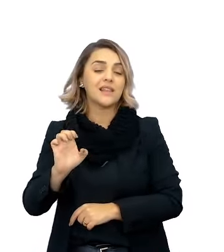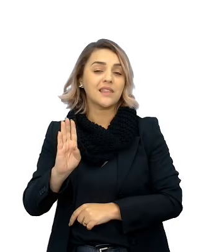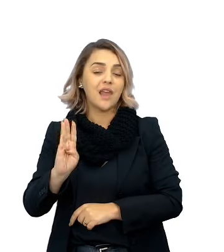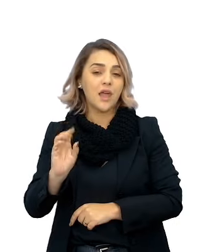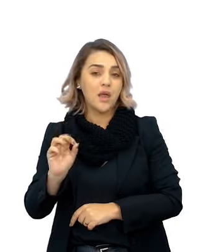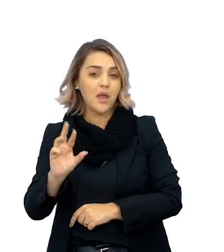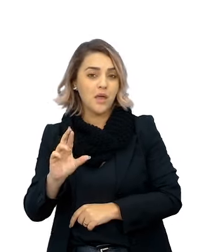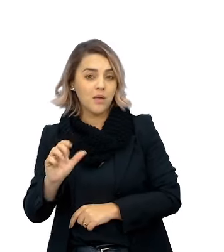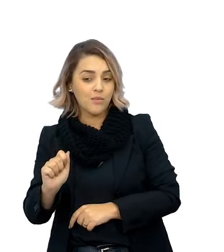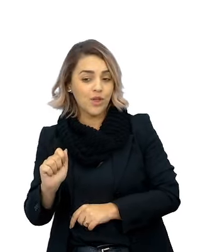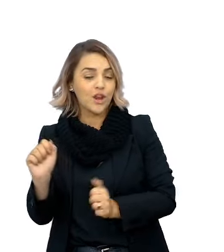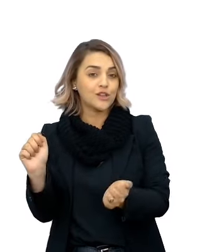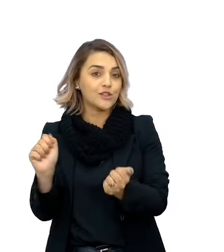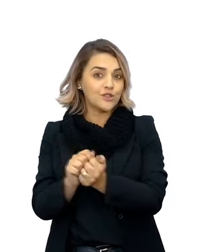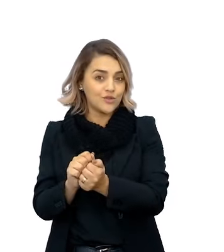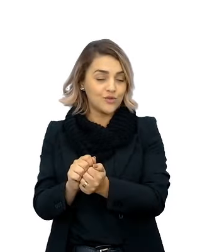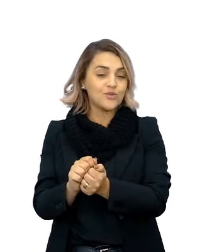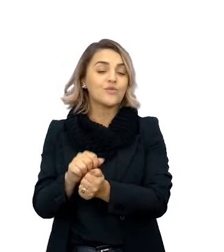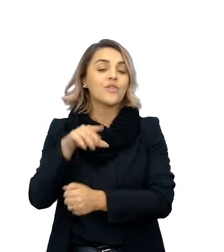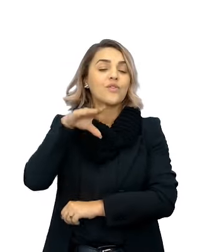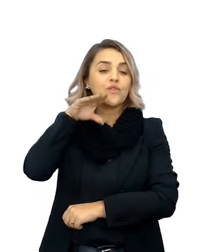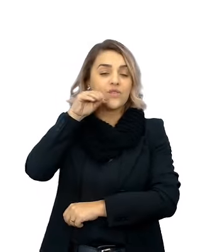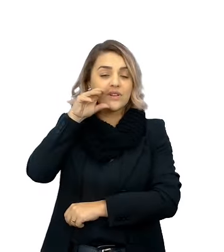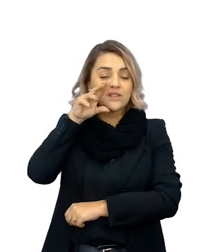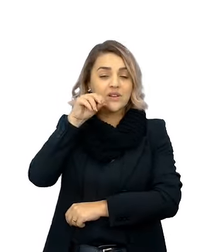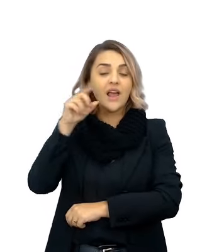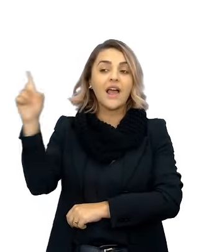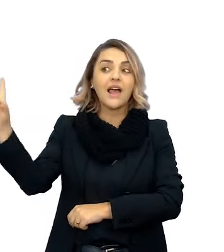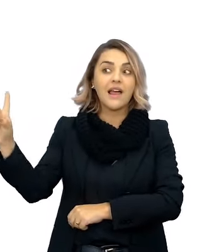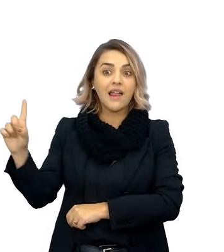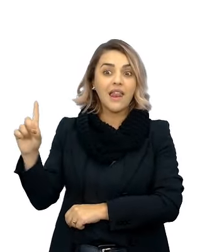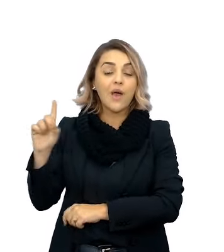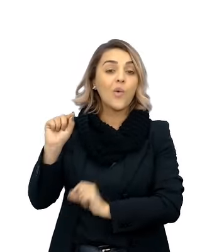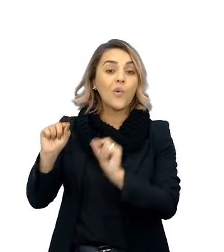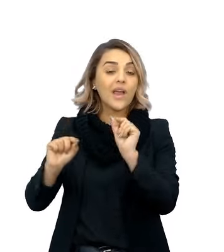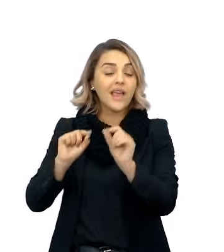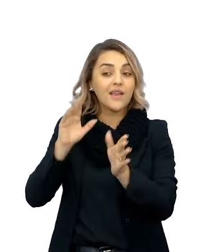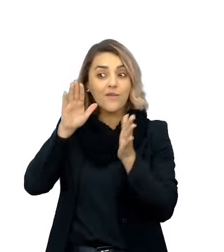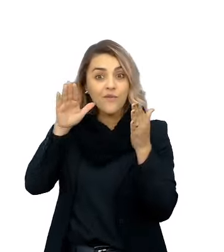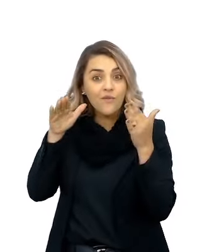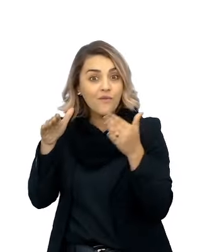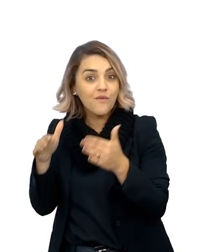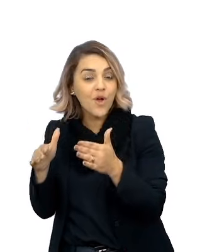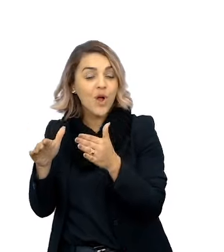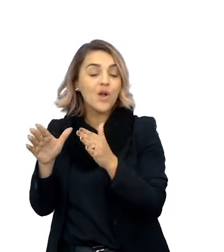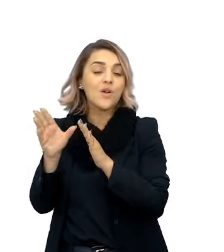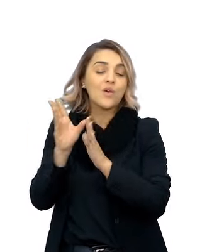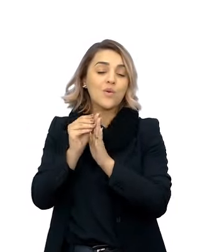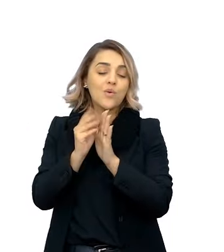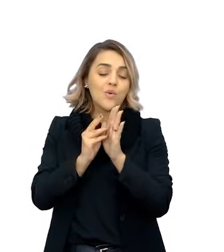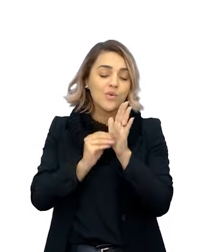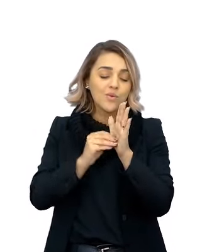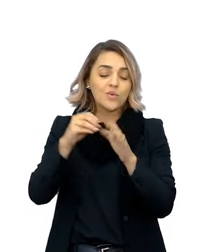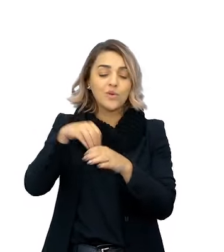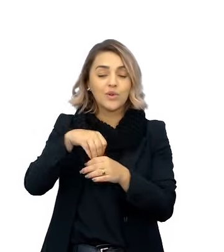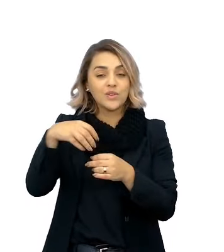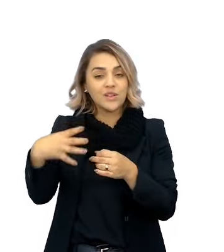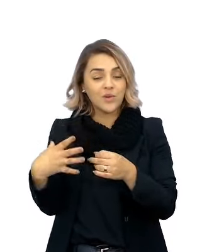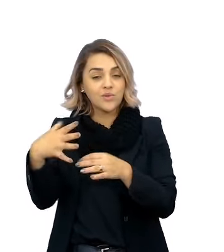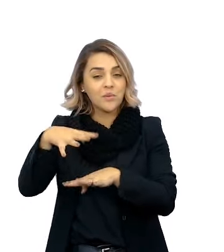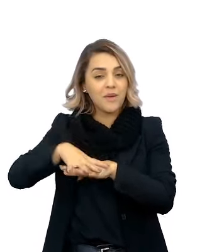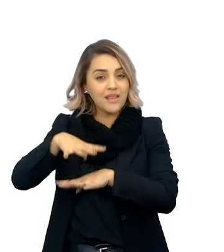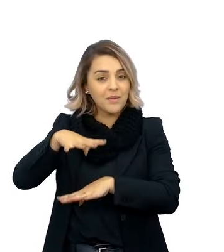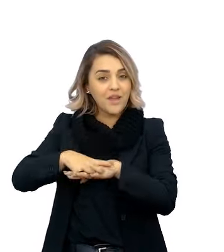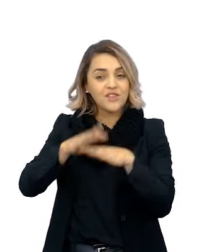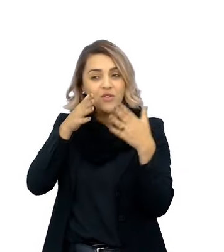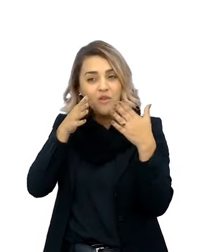colaboradores, né, ela vem e olha para os conhecimentos do conteúdo da disciplina de matemática, olhando para o